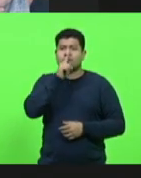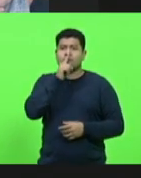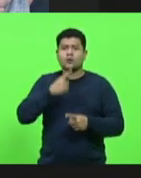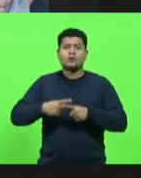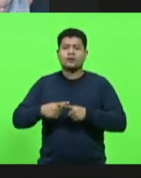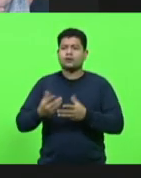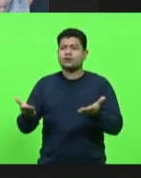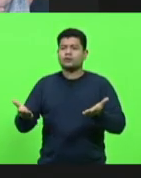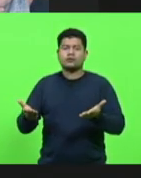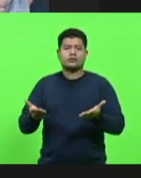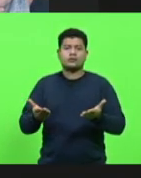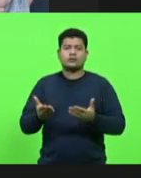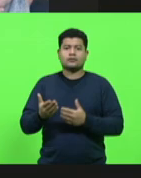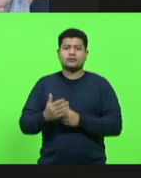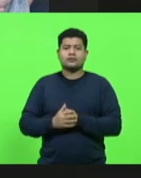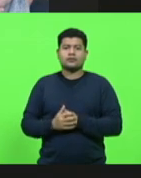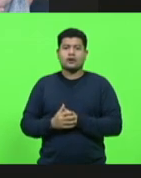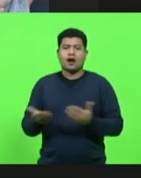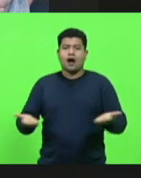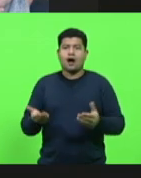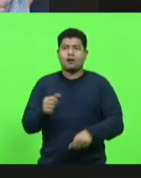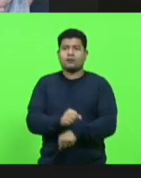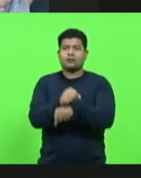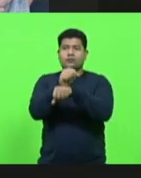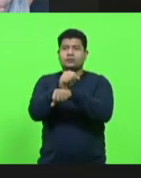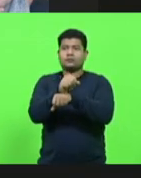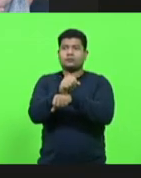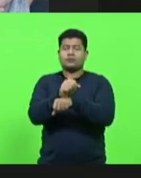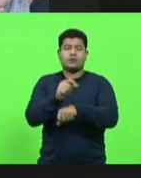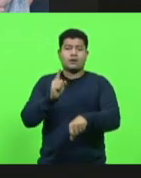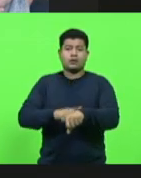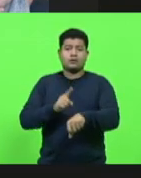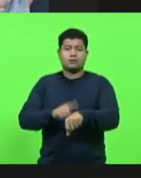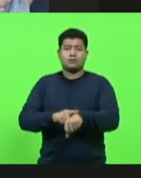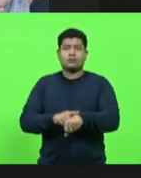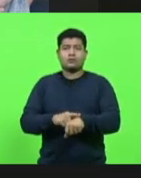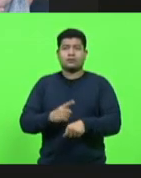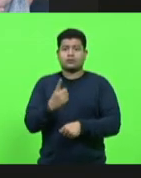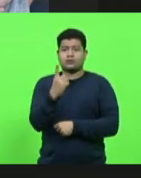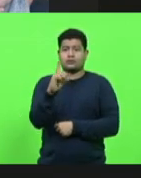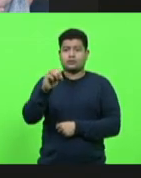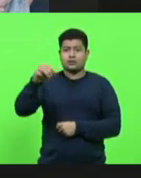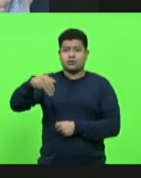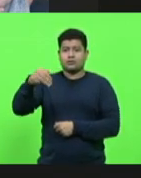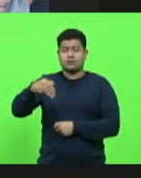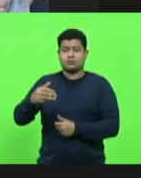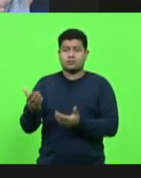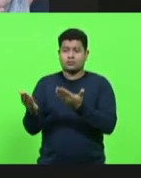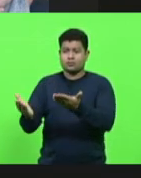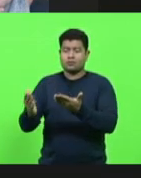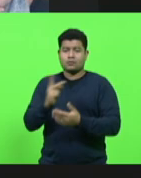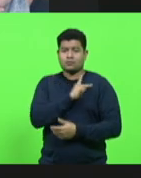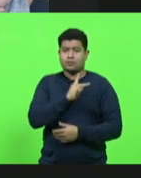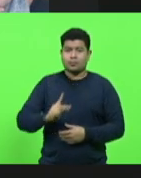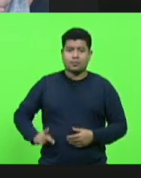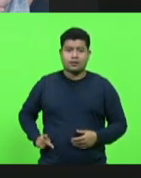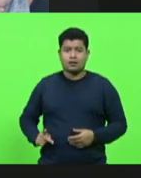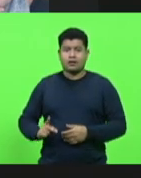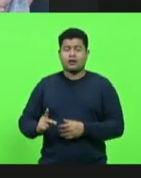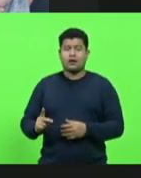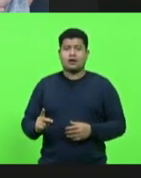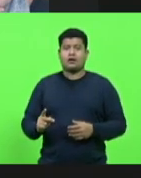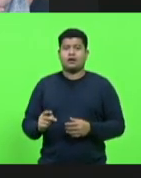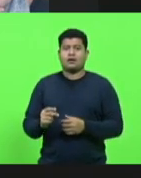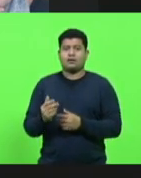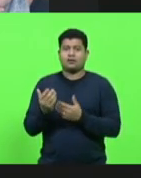Neste momento, eu faço a suspensão da sessão por 10 minutos, para que o senhor presidente da Academia